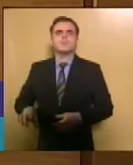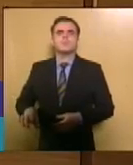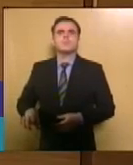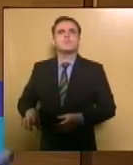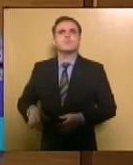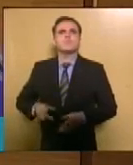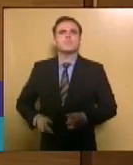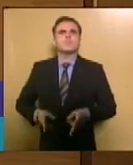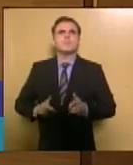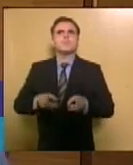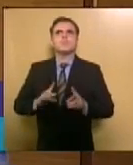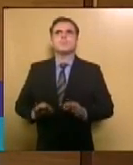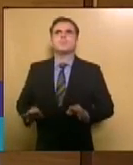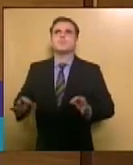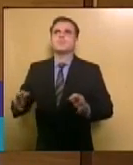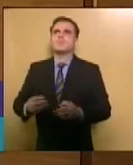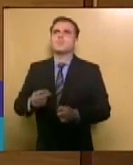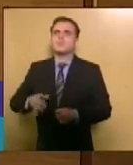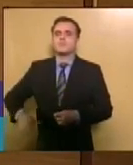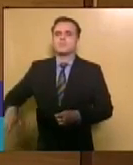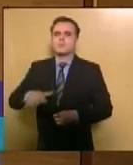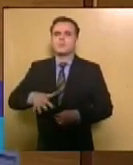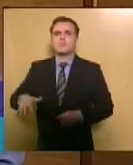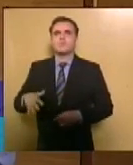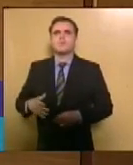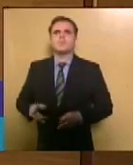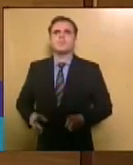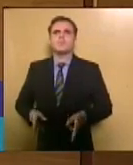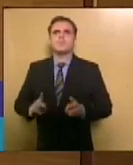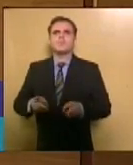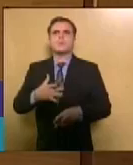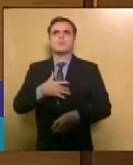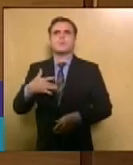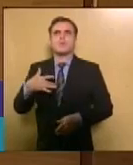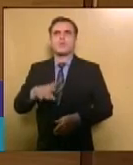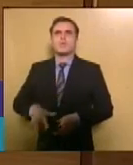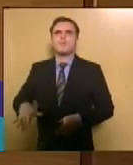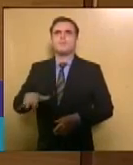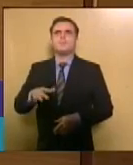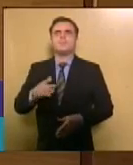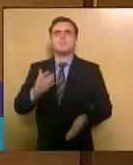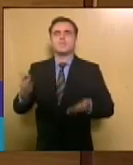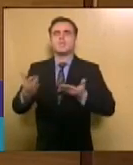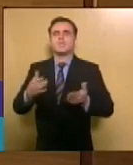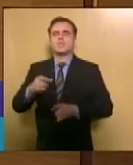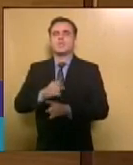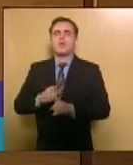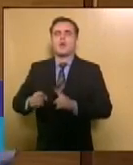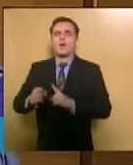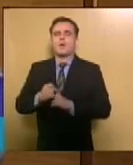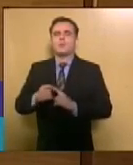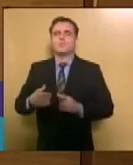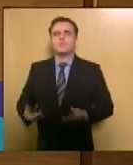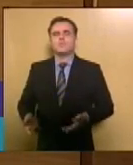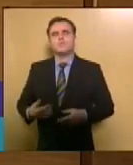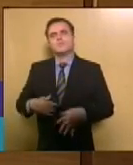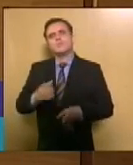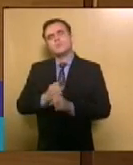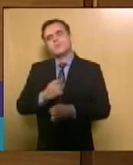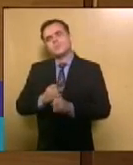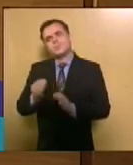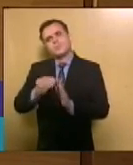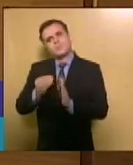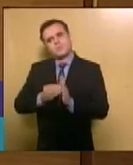matriz africana em todos os âmbitos e em questão à saúde psicossocial é um dado também que vem